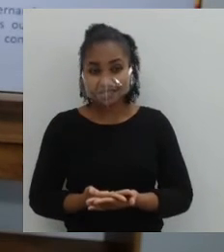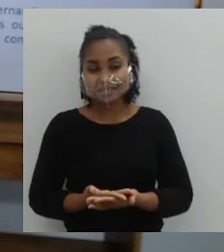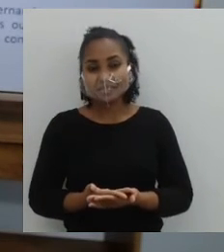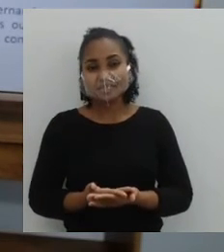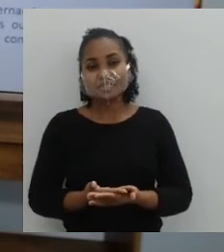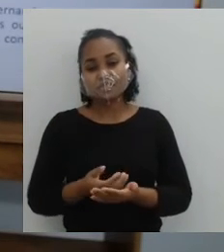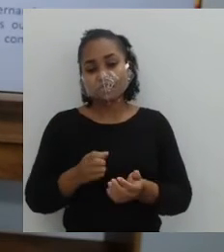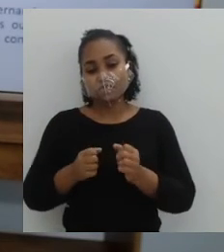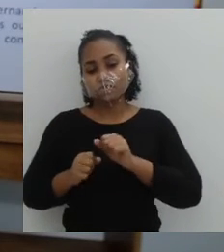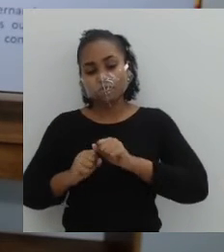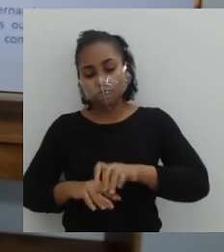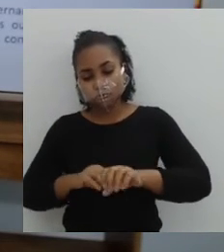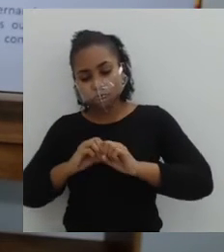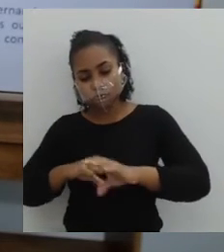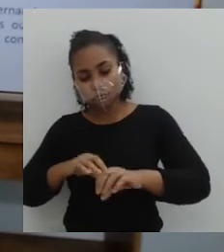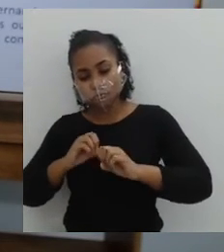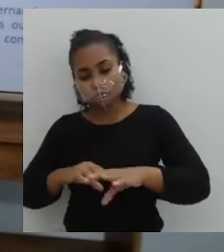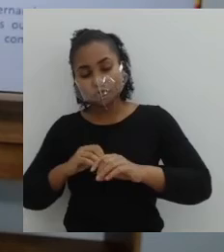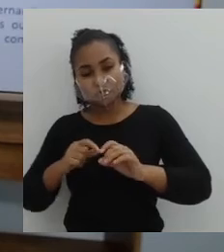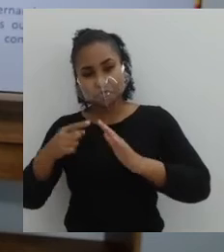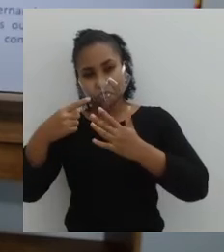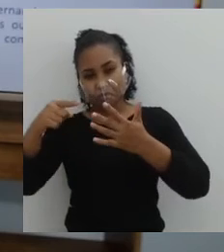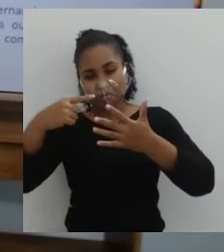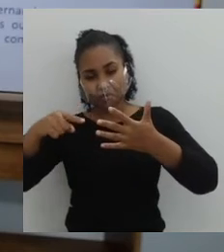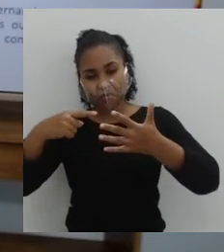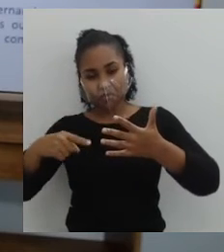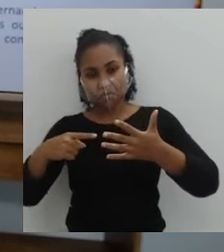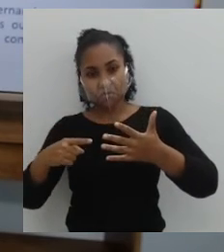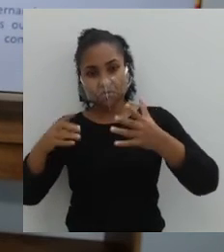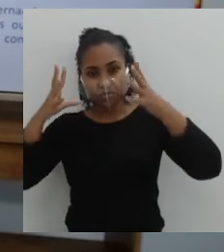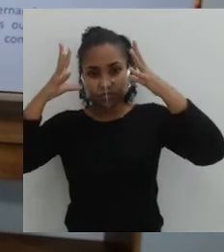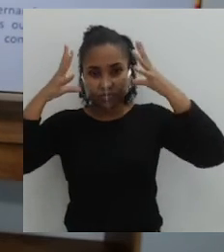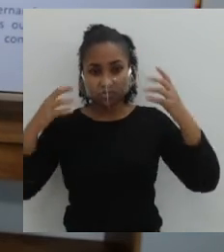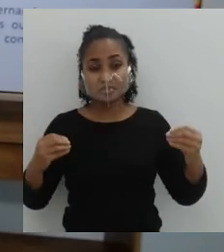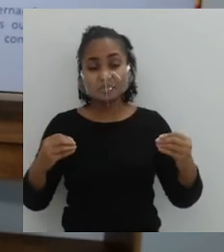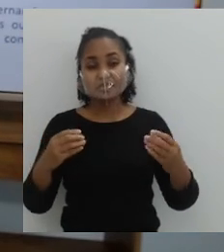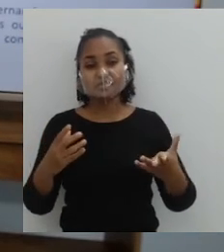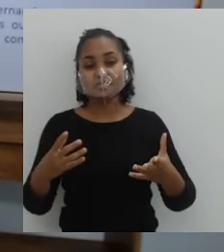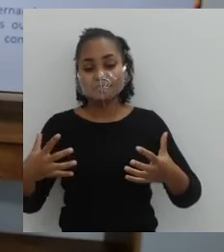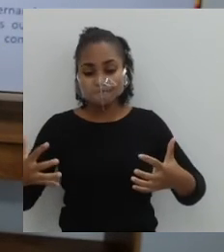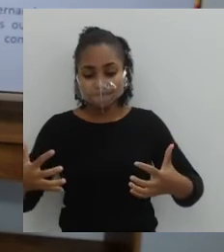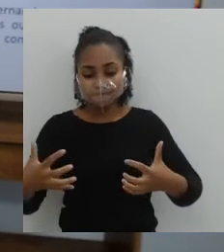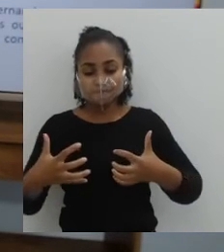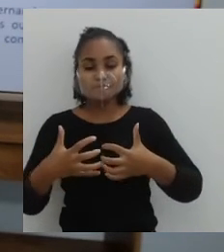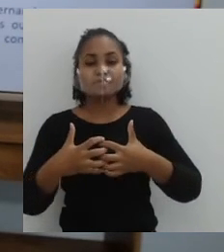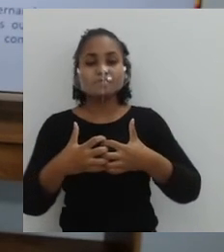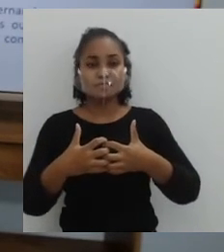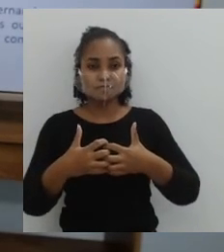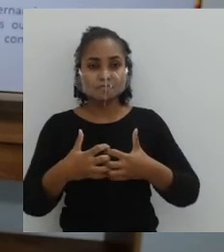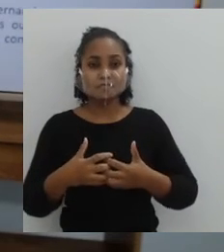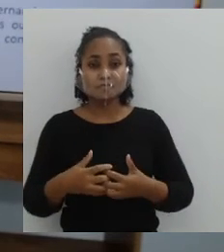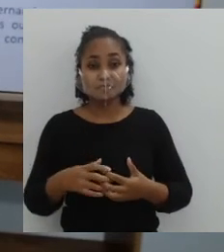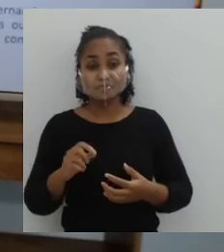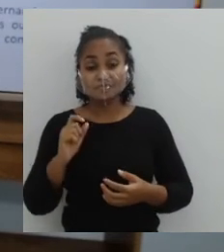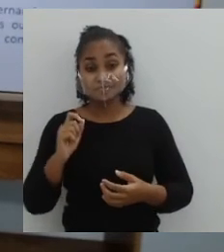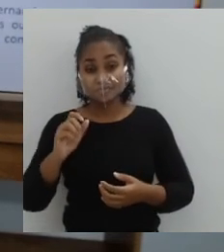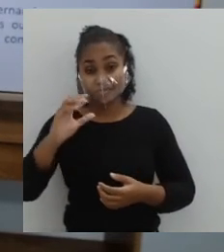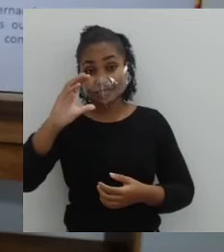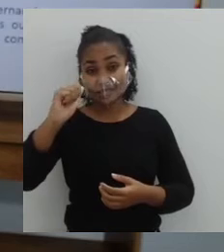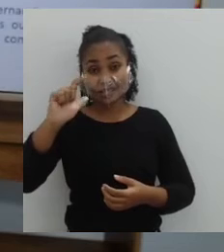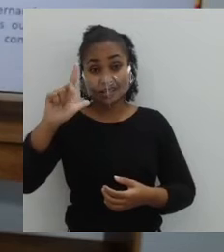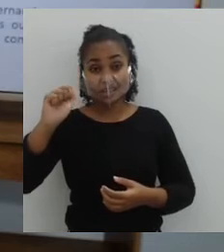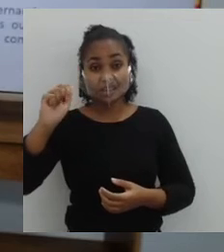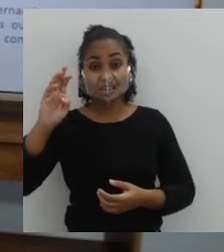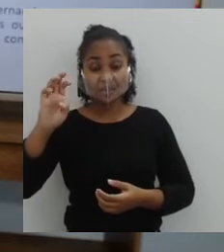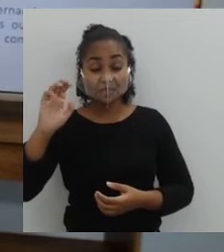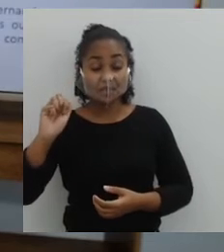todo o conhecimento, passou toda a ficha para os holandeses. Então ele se aliou aos holandeses. E Calabar sabia demais,